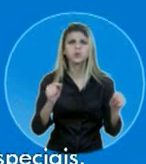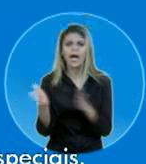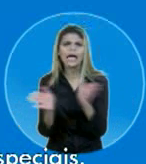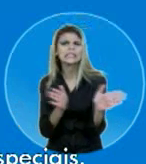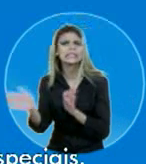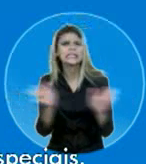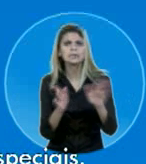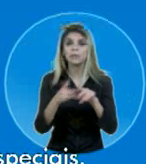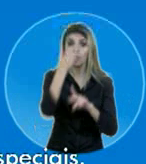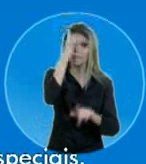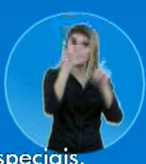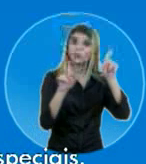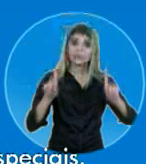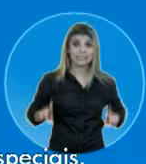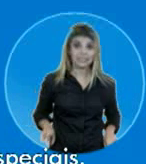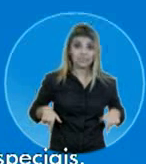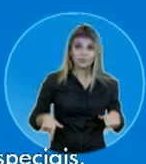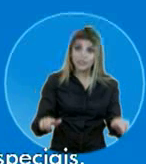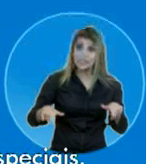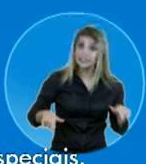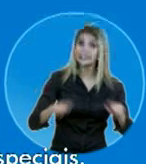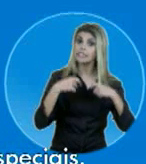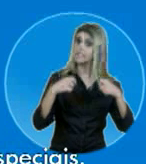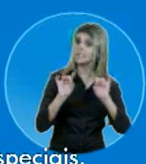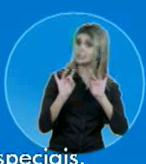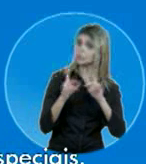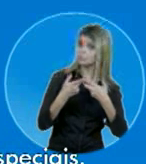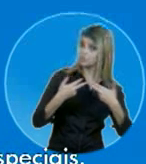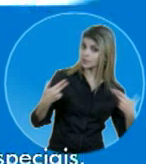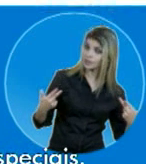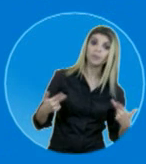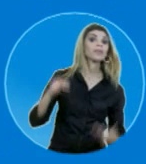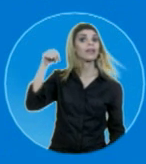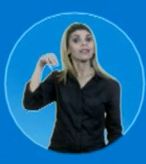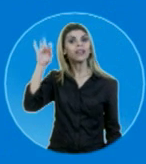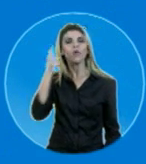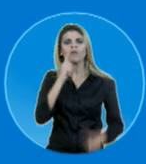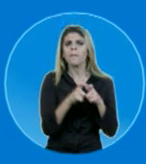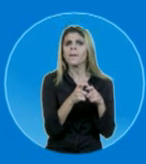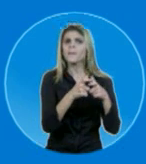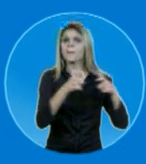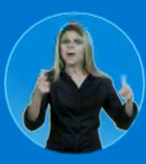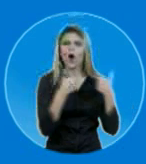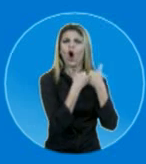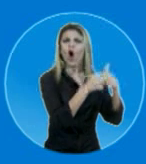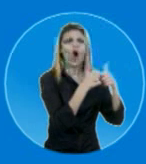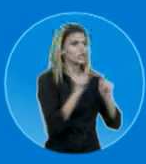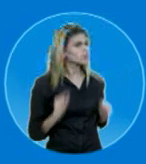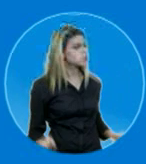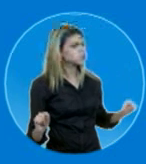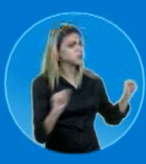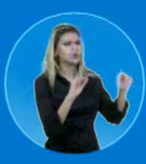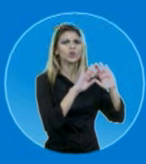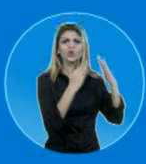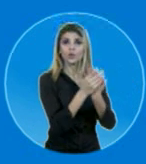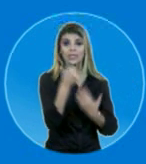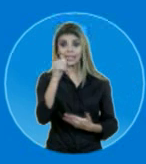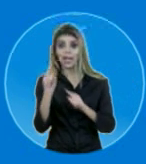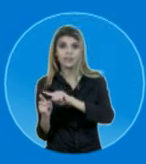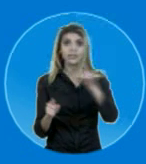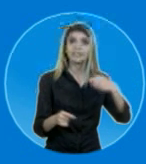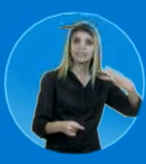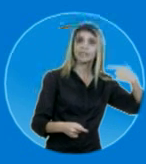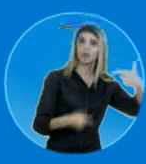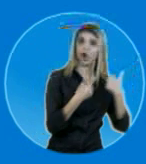cuidando da acessibilidade para pessoas portadoras de necessidades especiais. Neilton ampliou a frota de ônibus escolares de 10